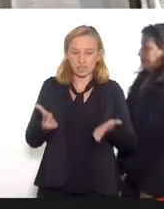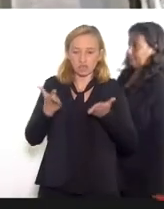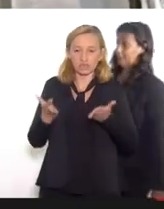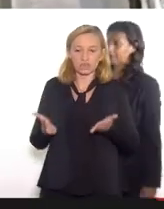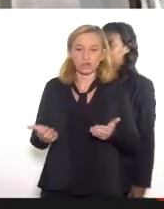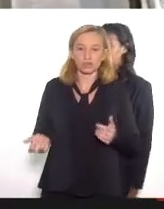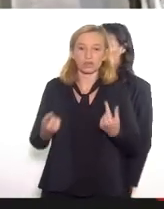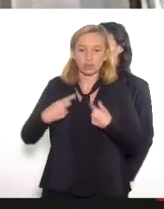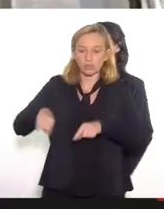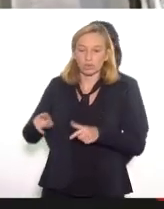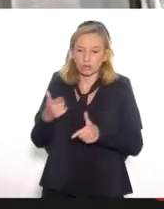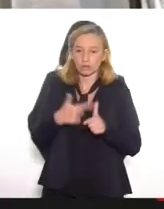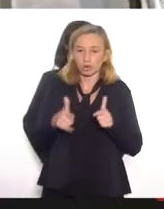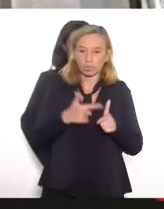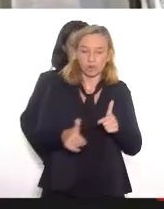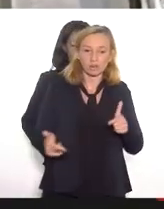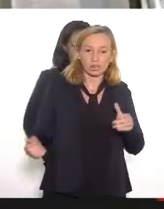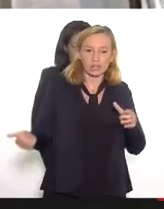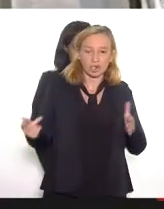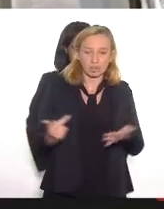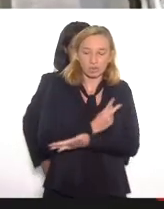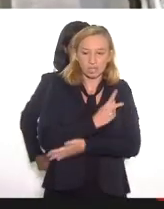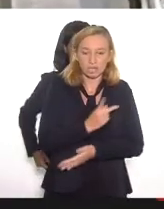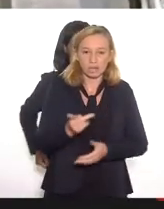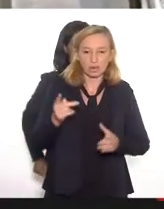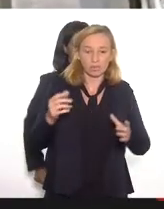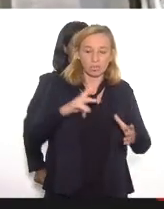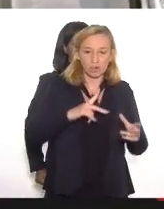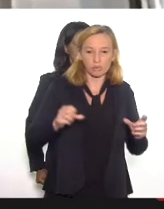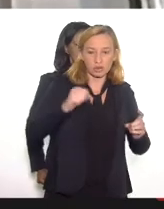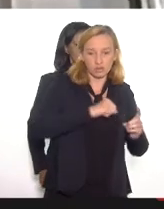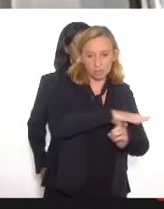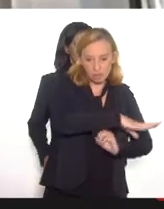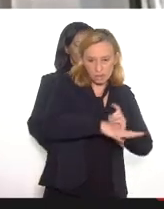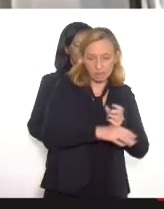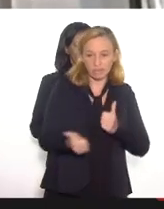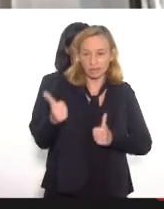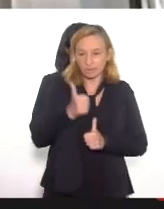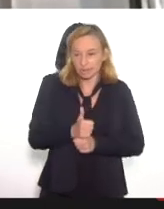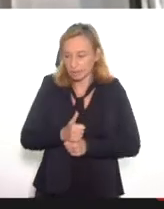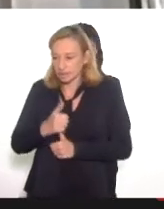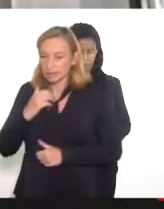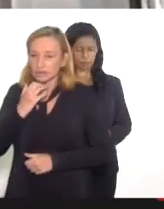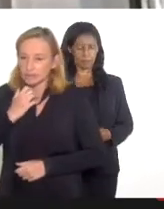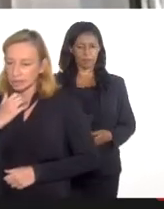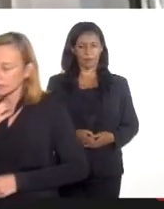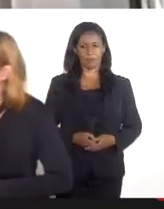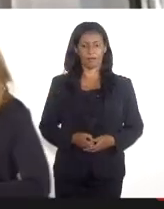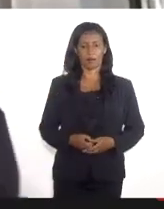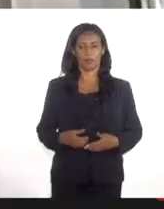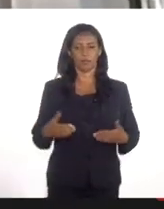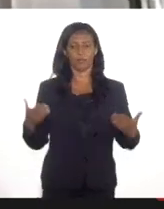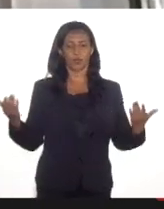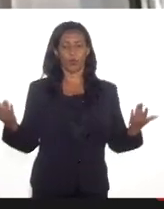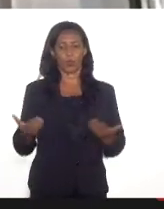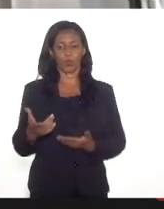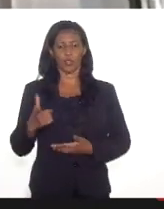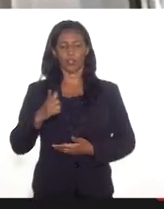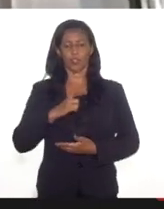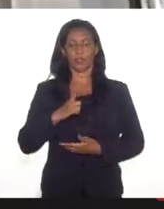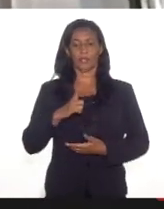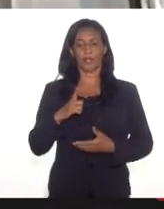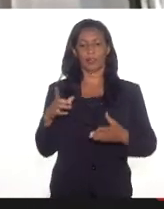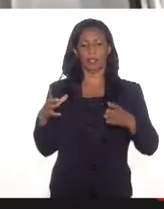contra esses problemas tem surgido da própria sociedade a própria coalizão negra acaba de lançar uma campanha chamada